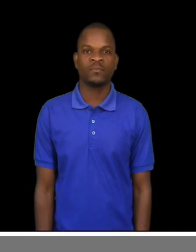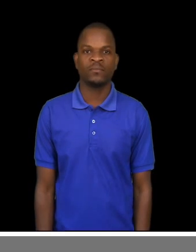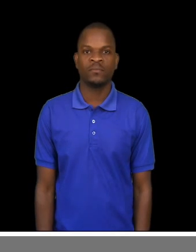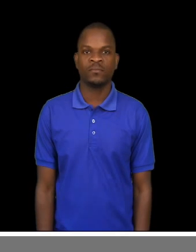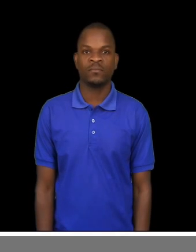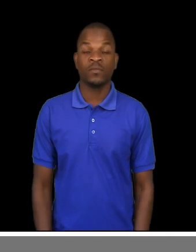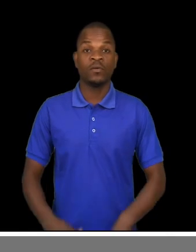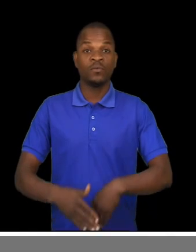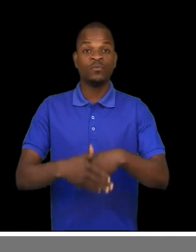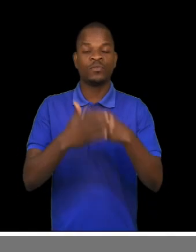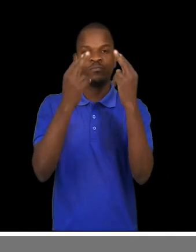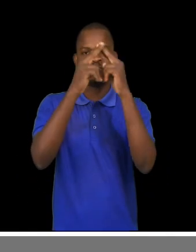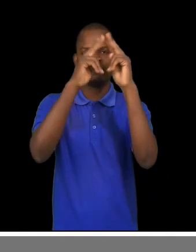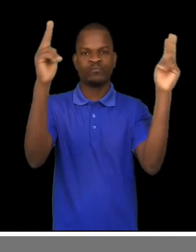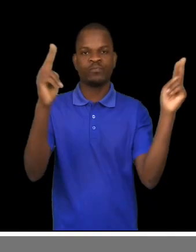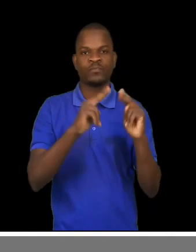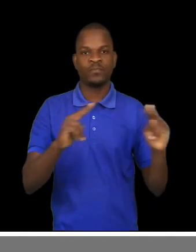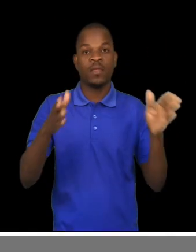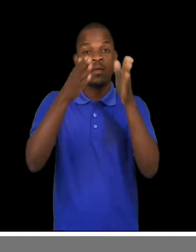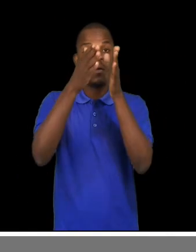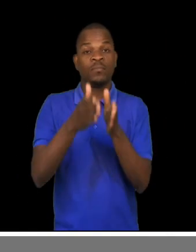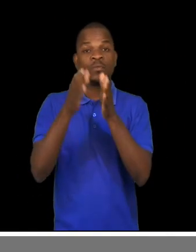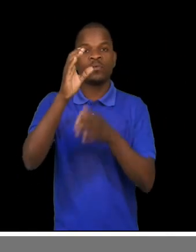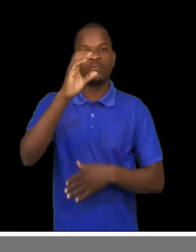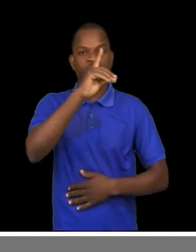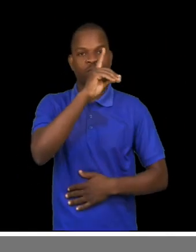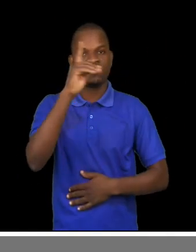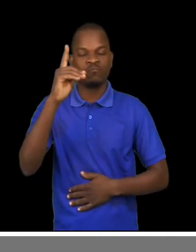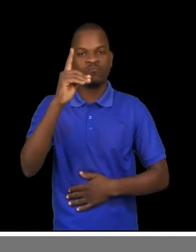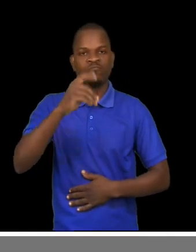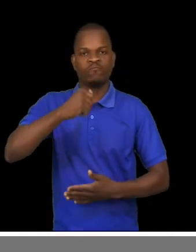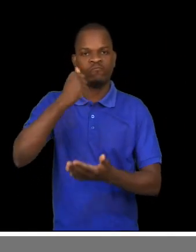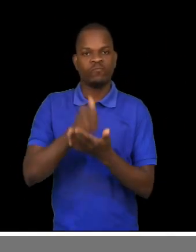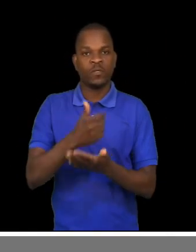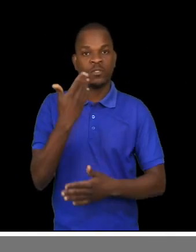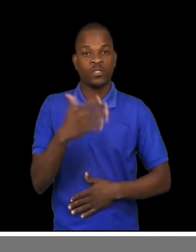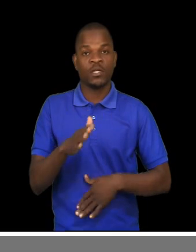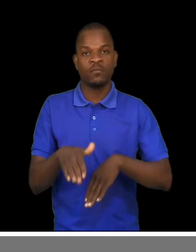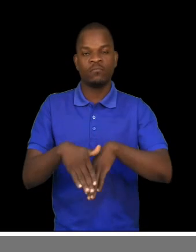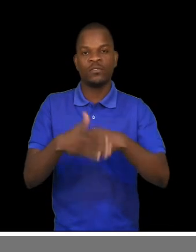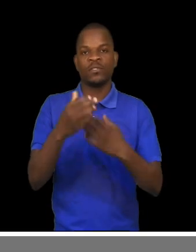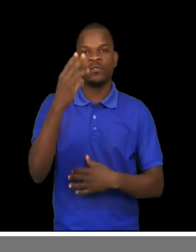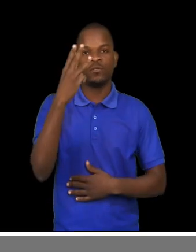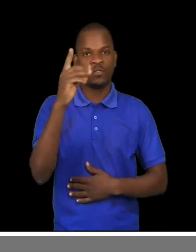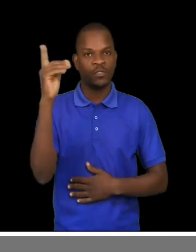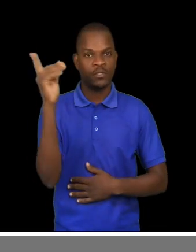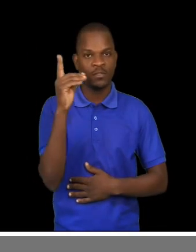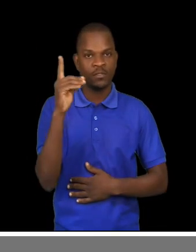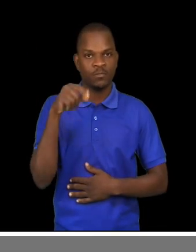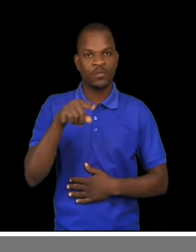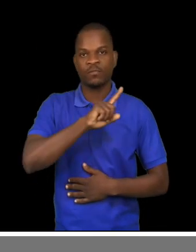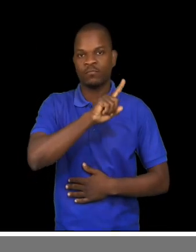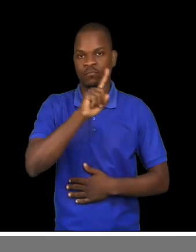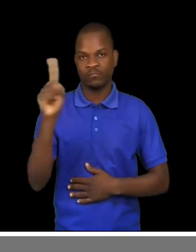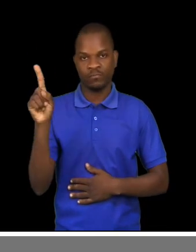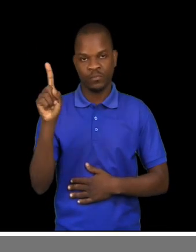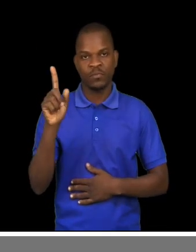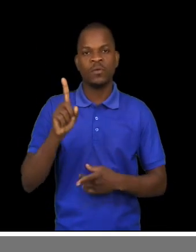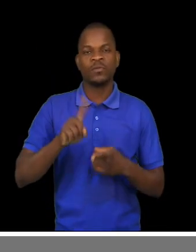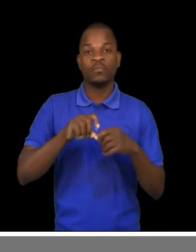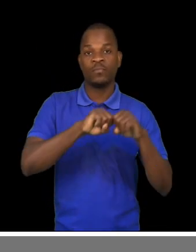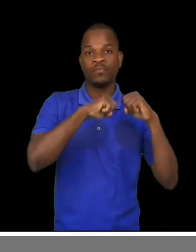Por ocasião da celebração do Dia Internacional da Pessoa com Deficiência, que assinalou a 3 de dezembro, a